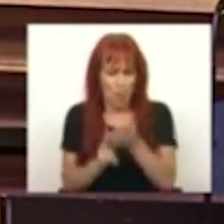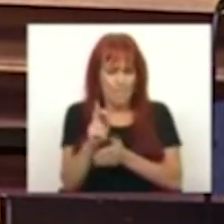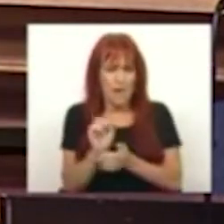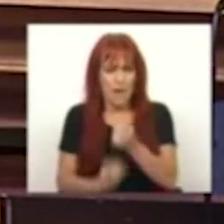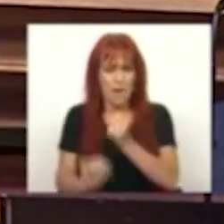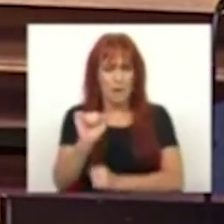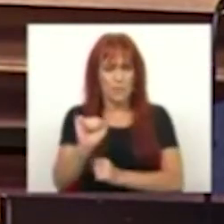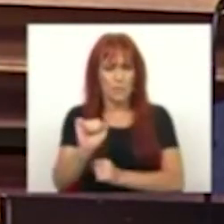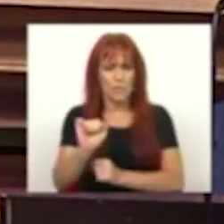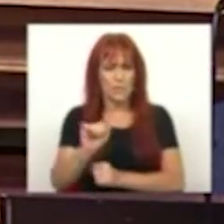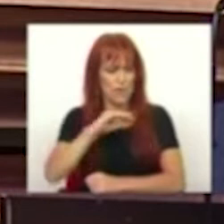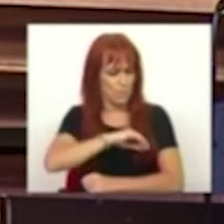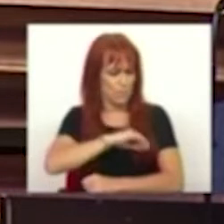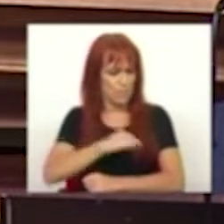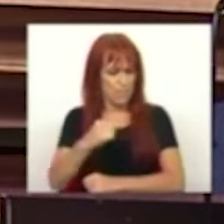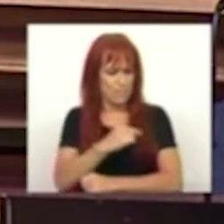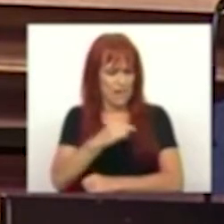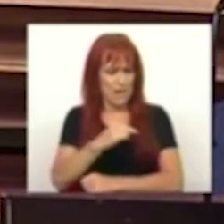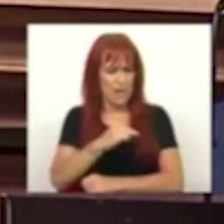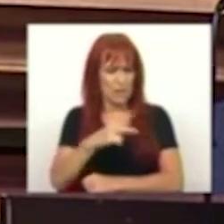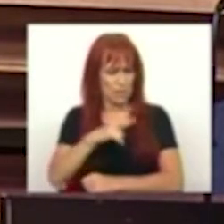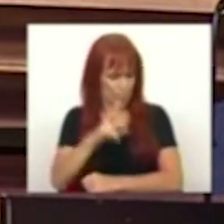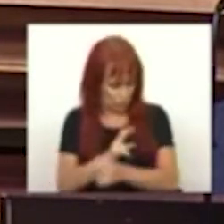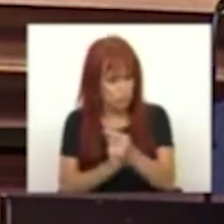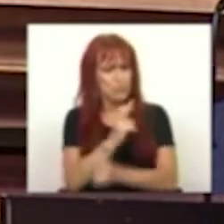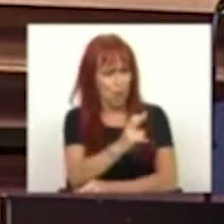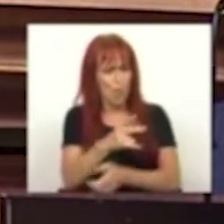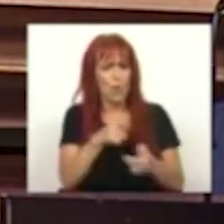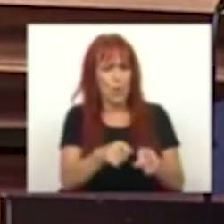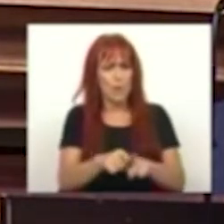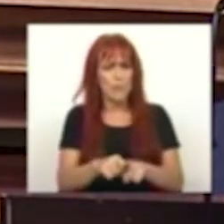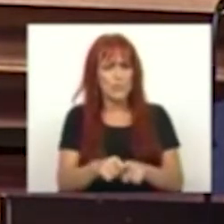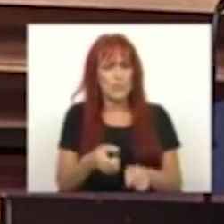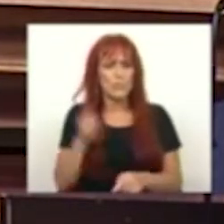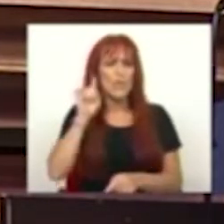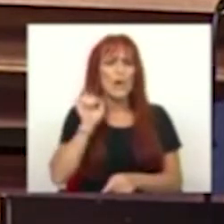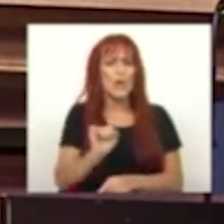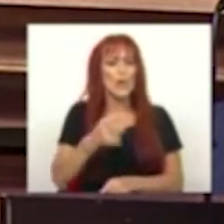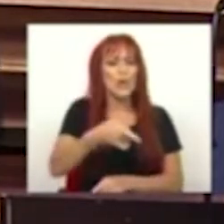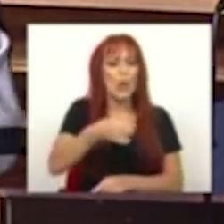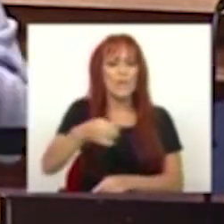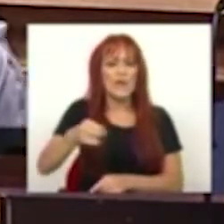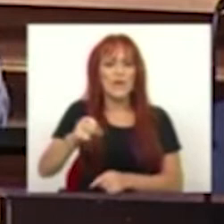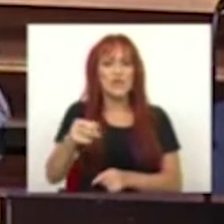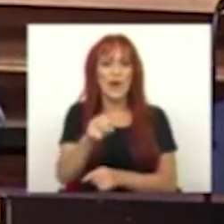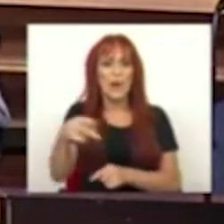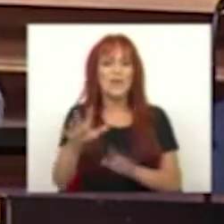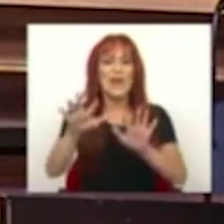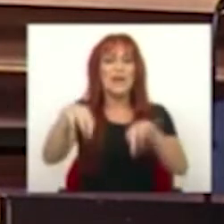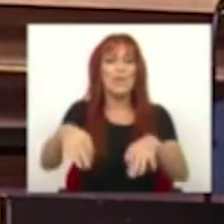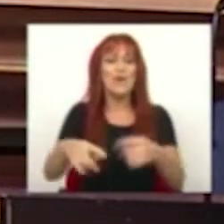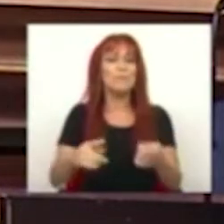do salário mínimo nacional para os 900 euros até ao